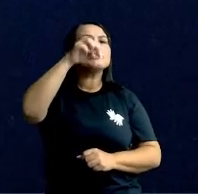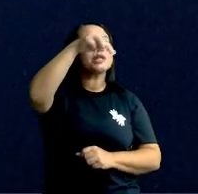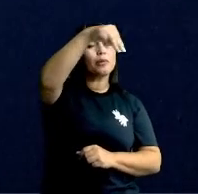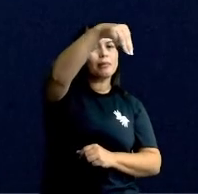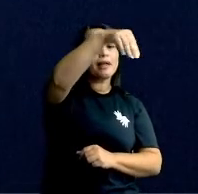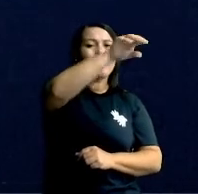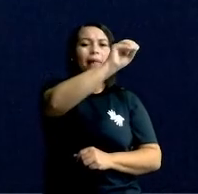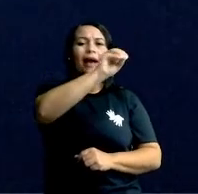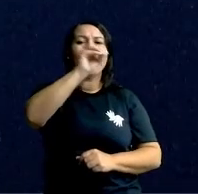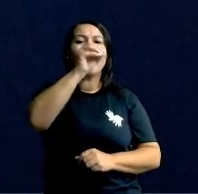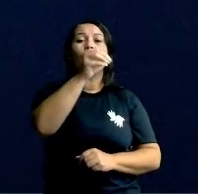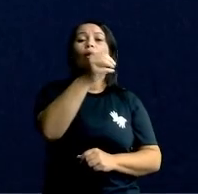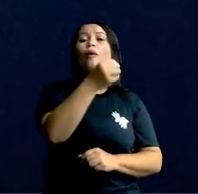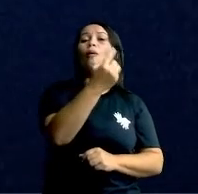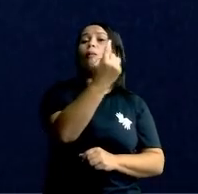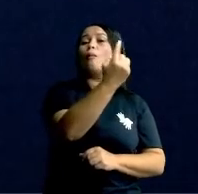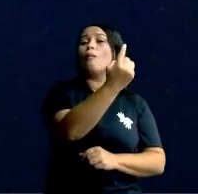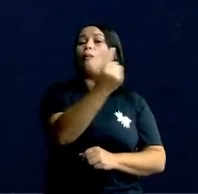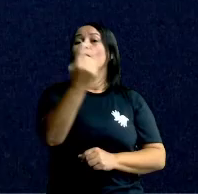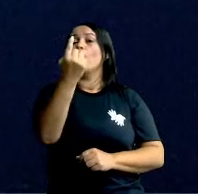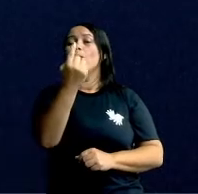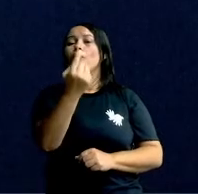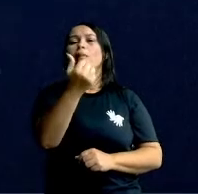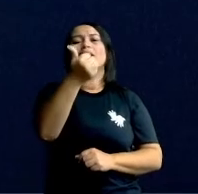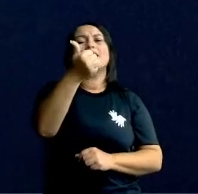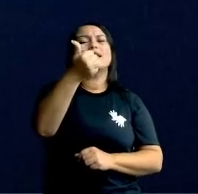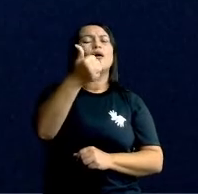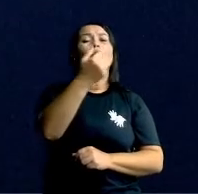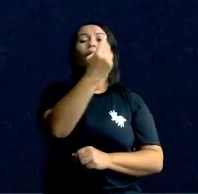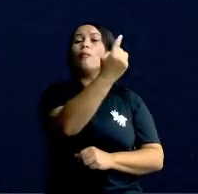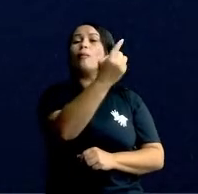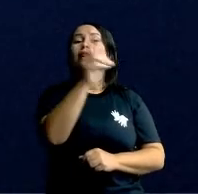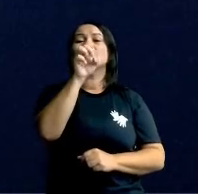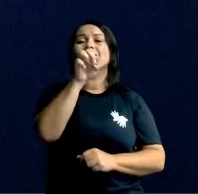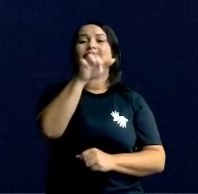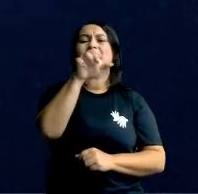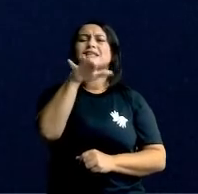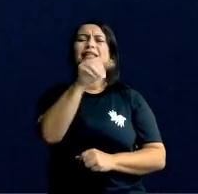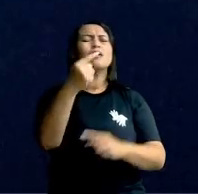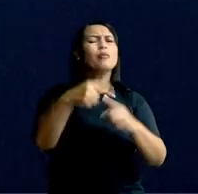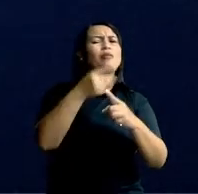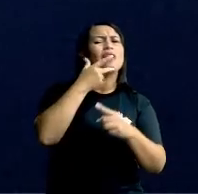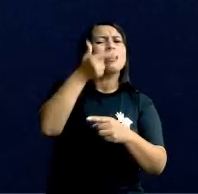pegar uma dezena. Por que a senhora está falando novamente uma dezena, professora?